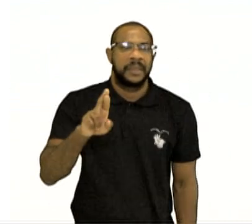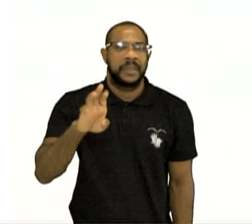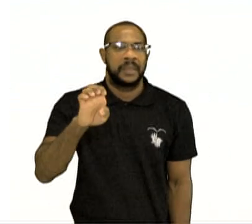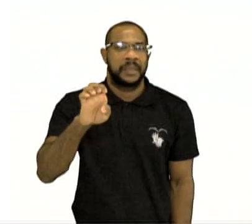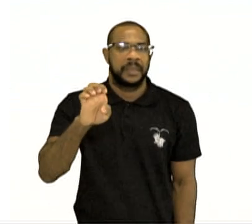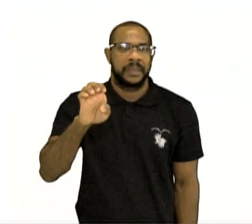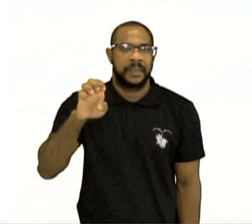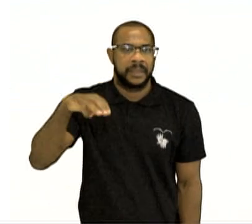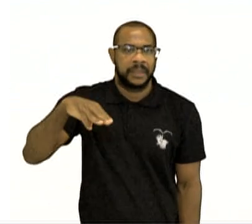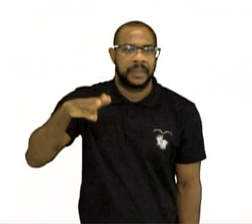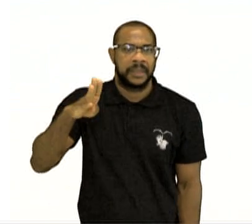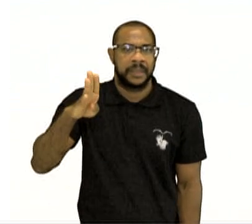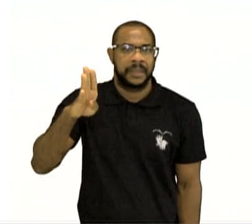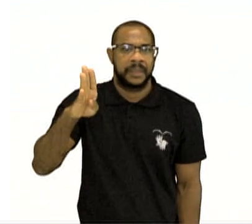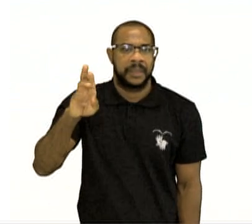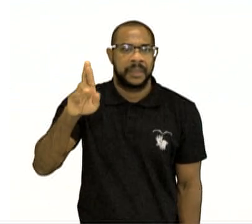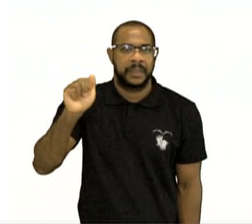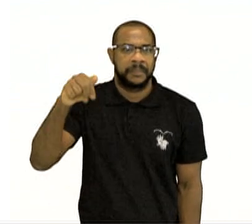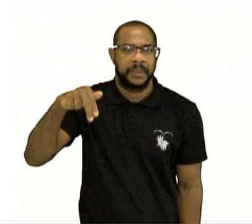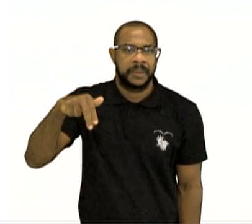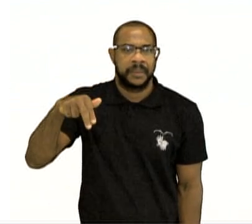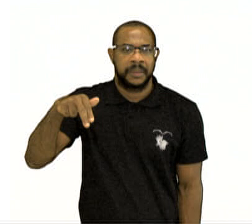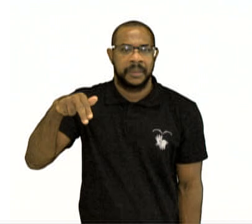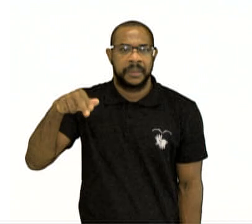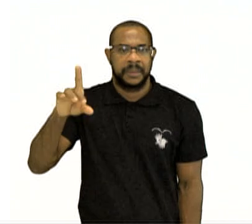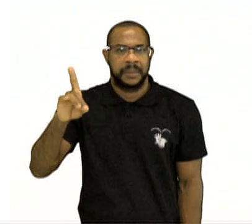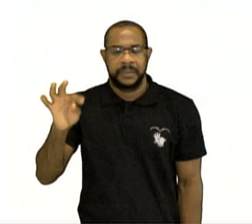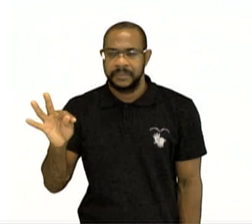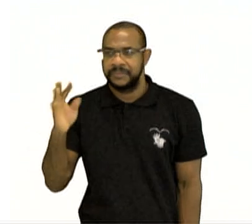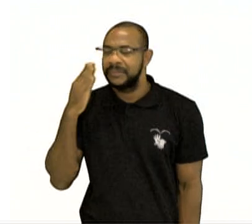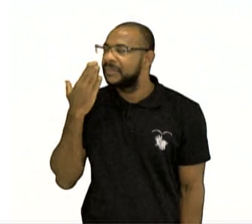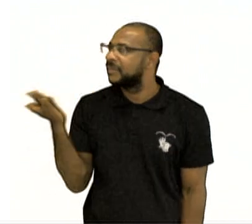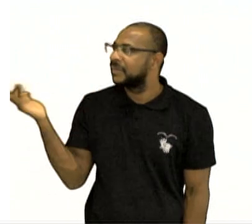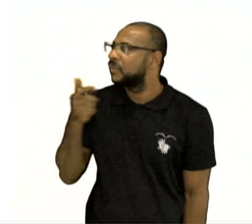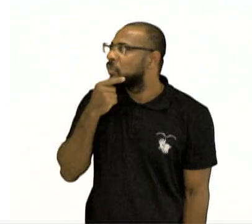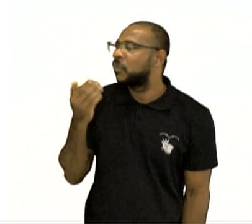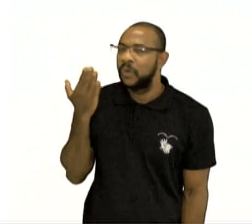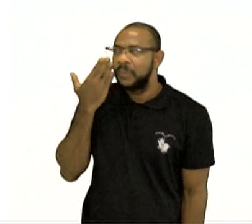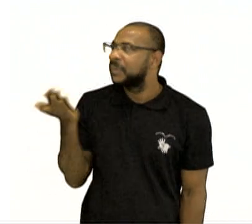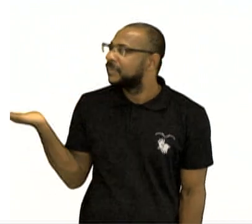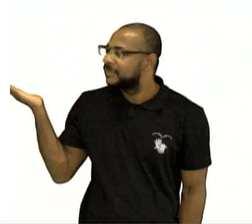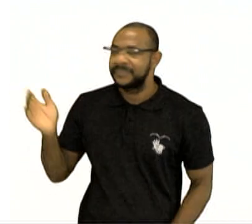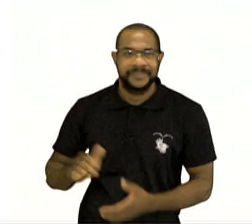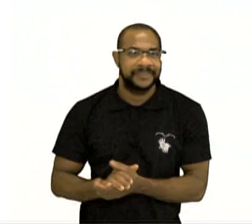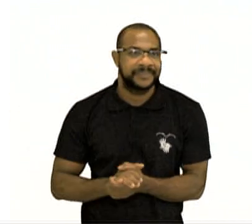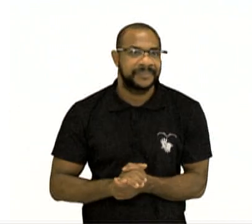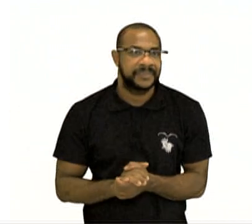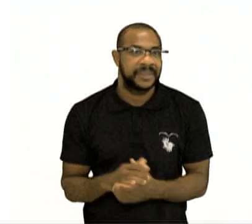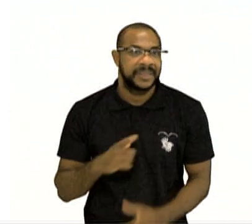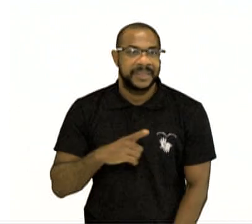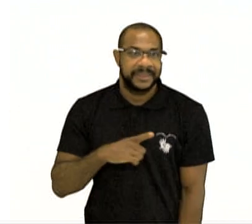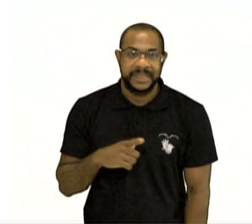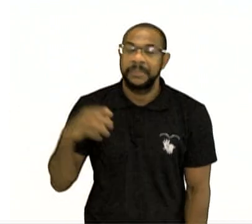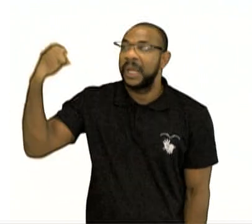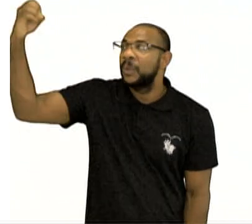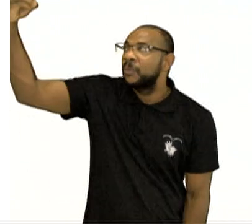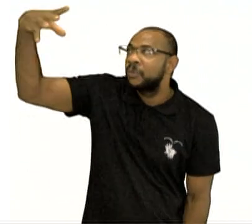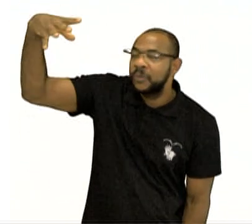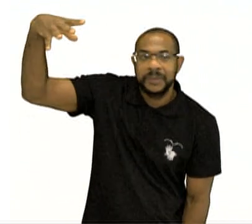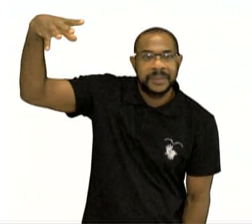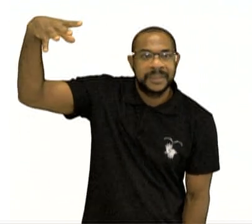1669, a emoção por meio da gradação da claridade. Então, aqui nós vemos a luz também,